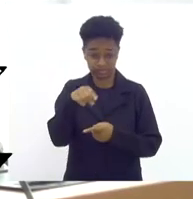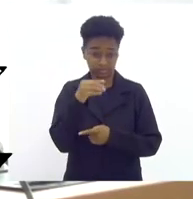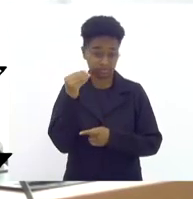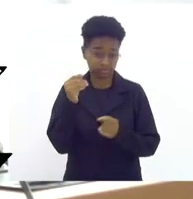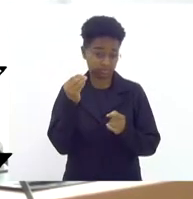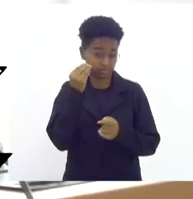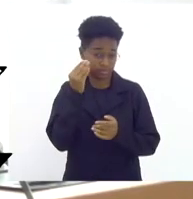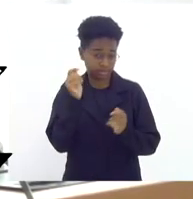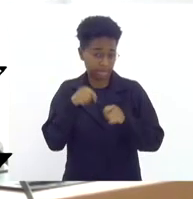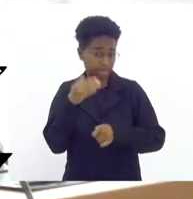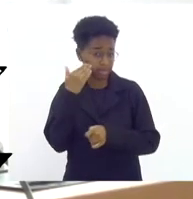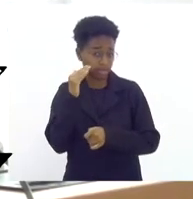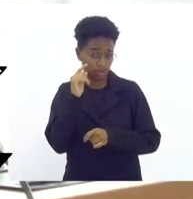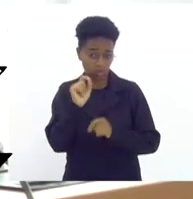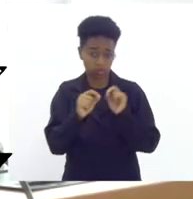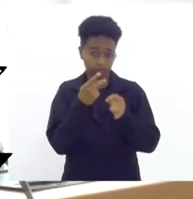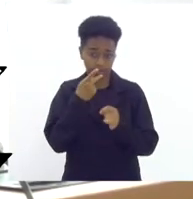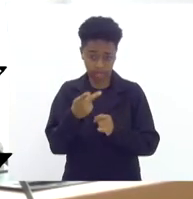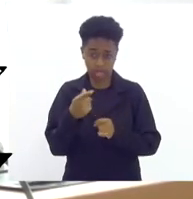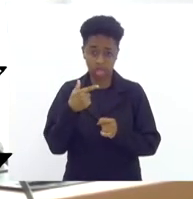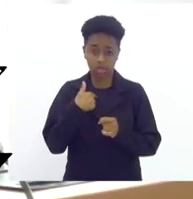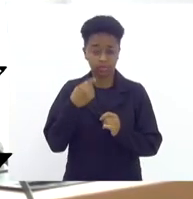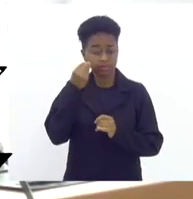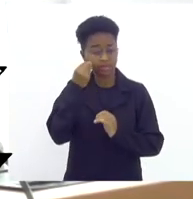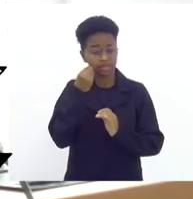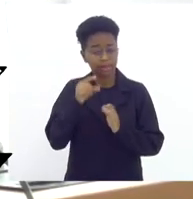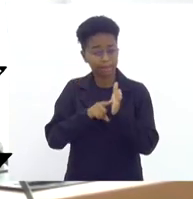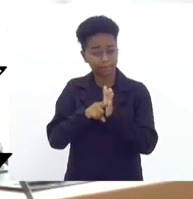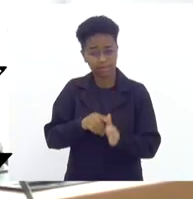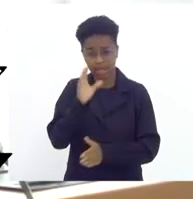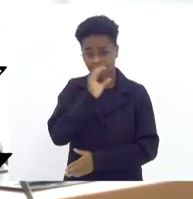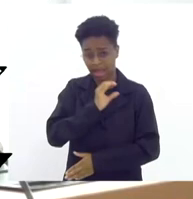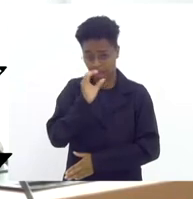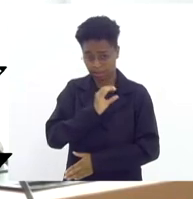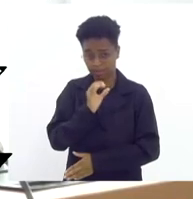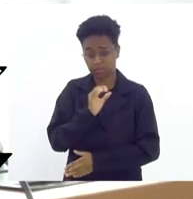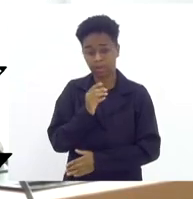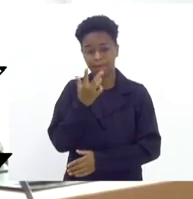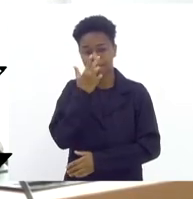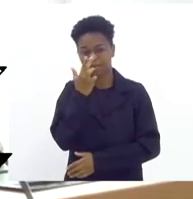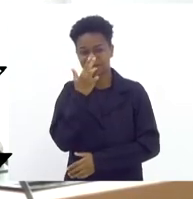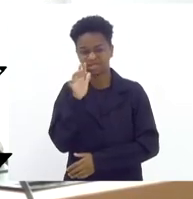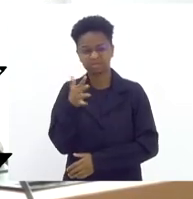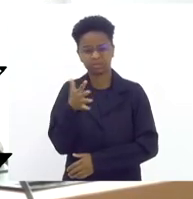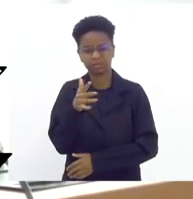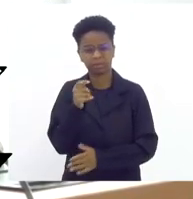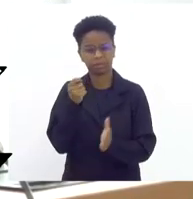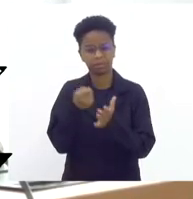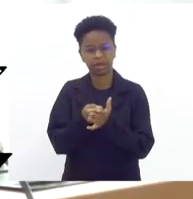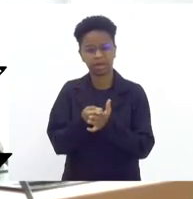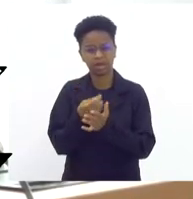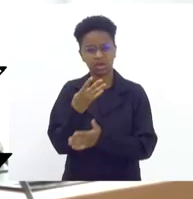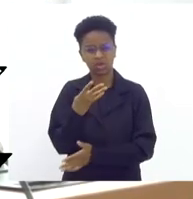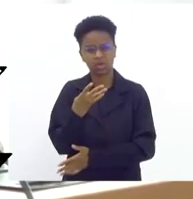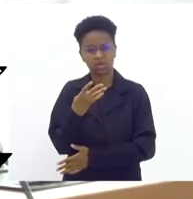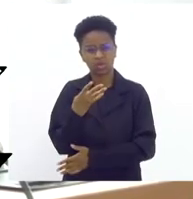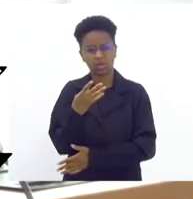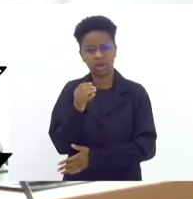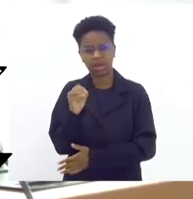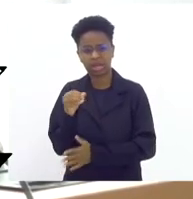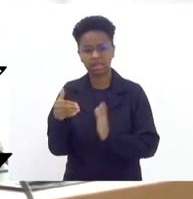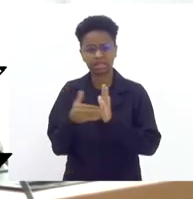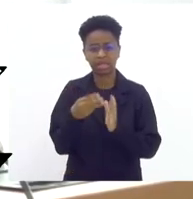gente está falando com essas isenções eu tentei fazer o levantamento rápido na jusceja me parece que custa entre 40 e